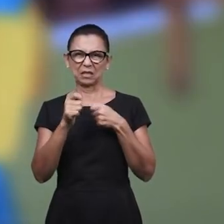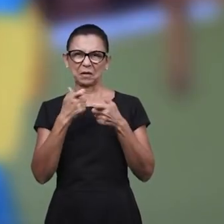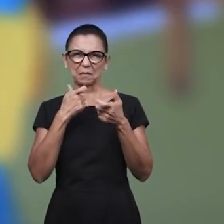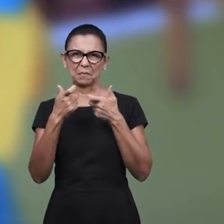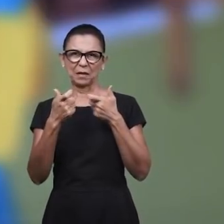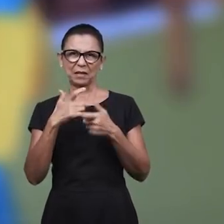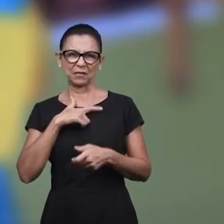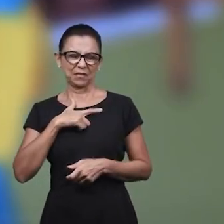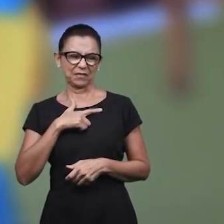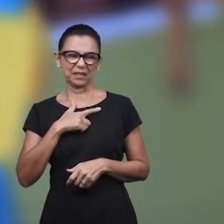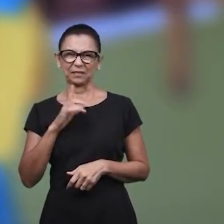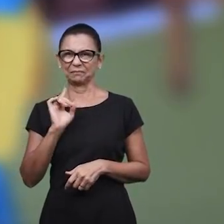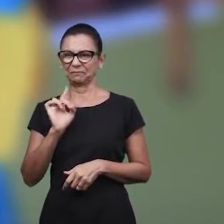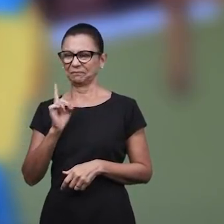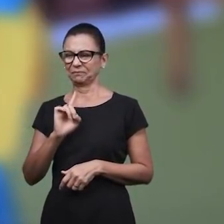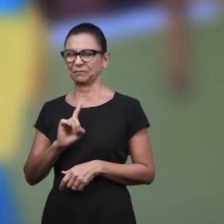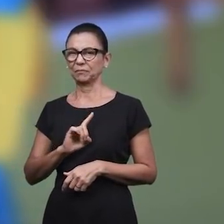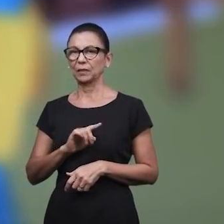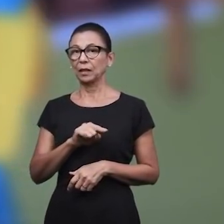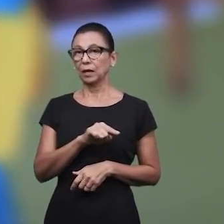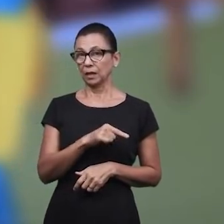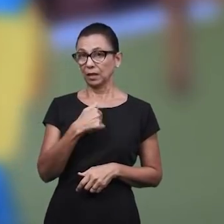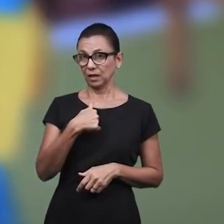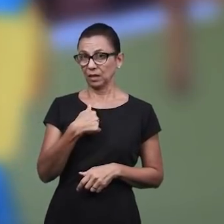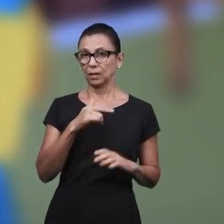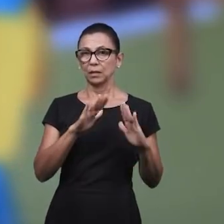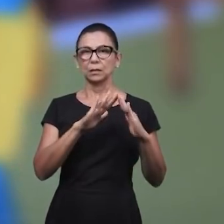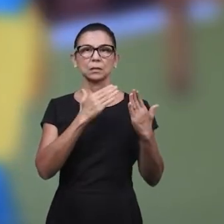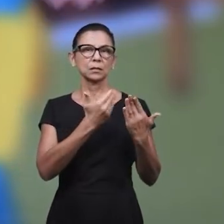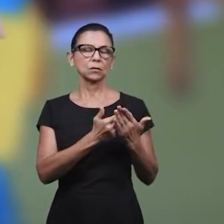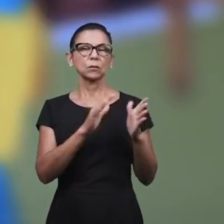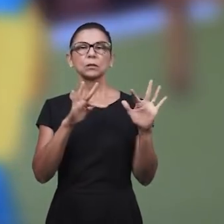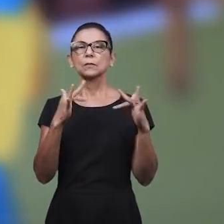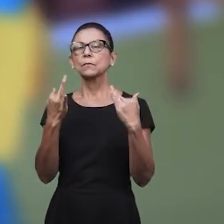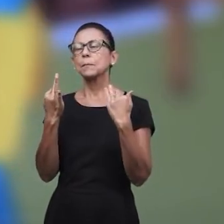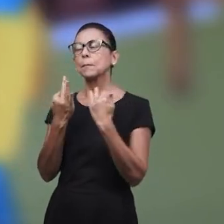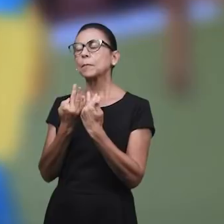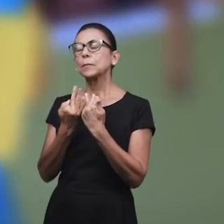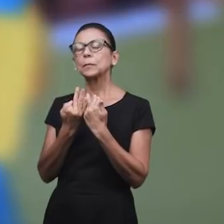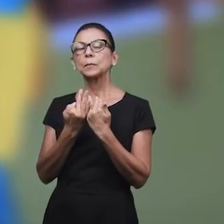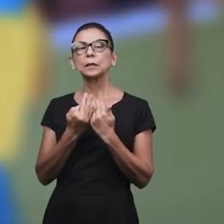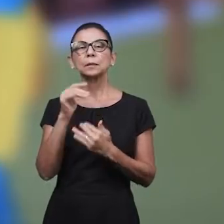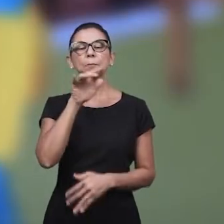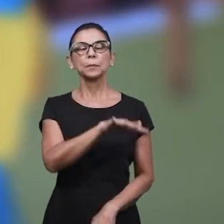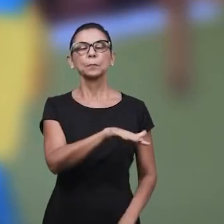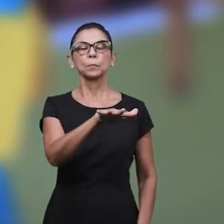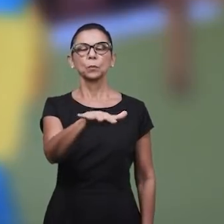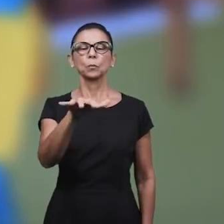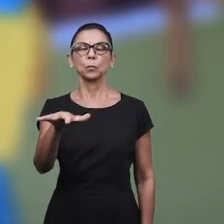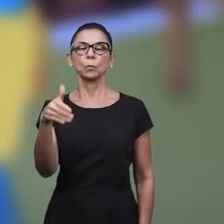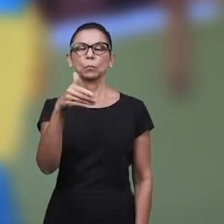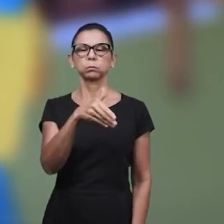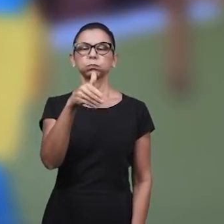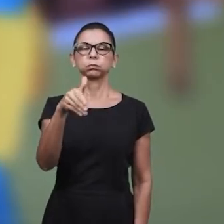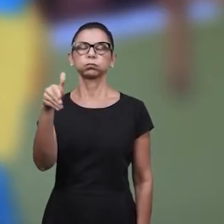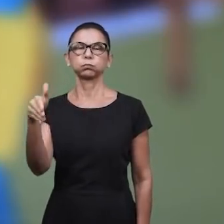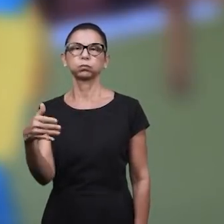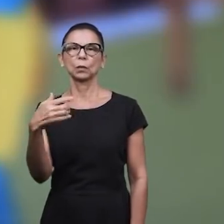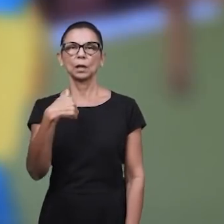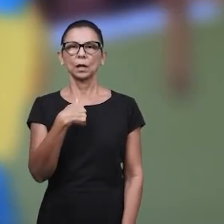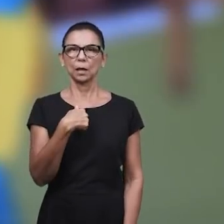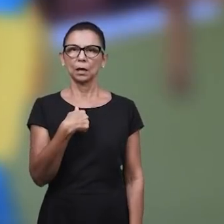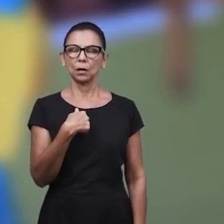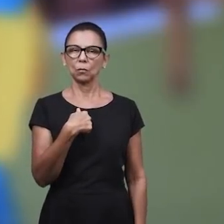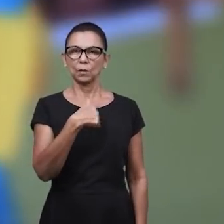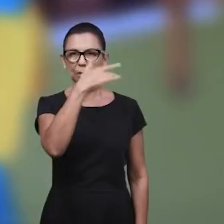fala. Na escola, na família, em todos os lugares, as pessoas vão ver que eu